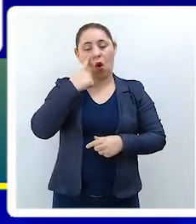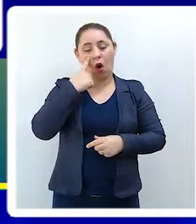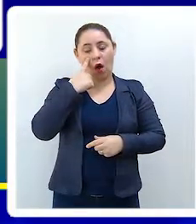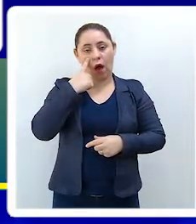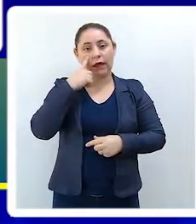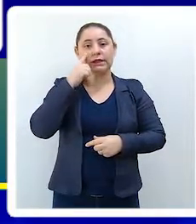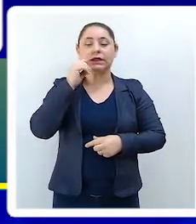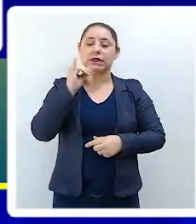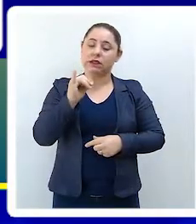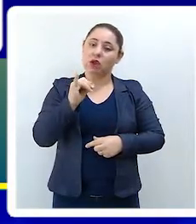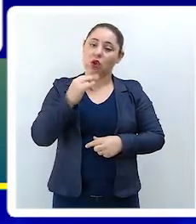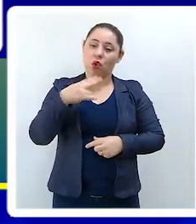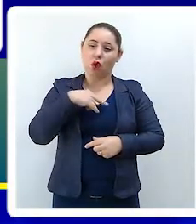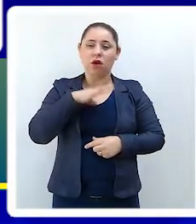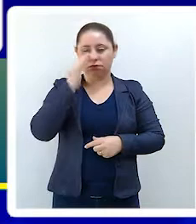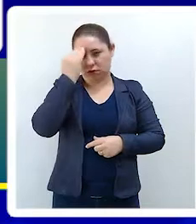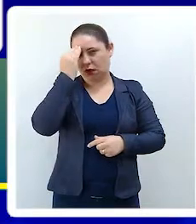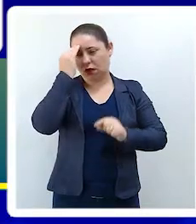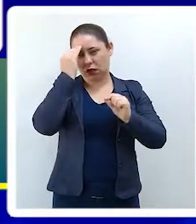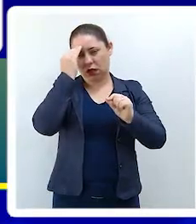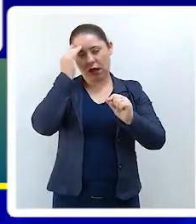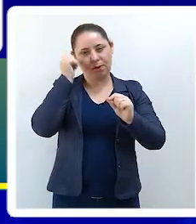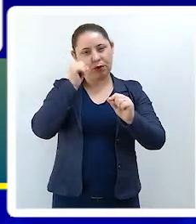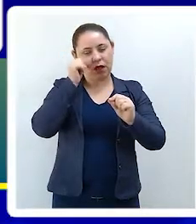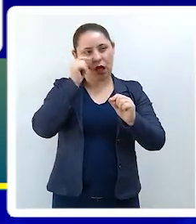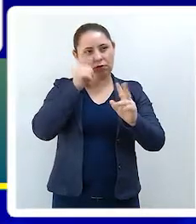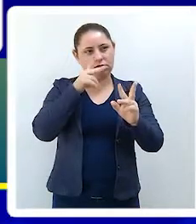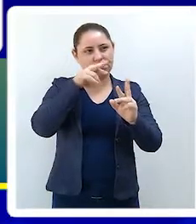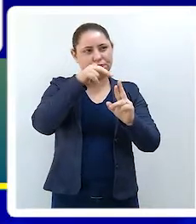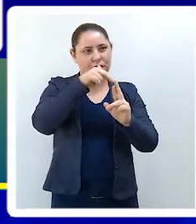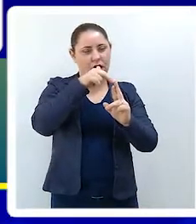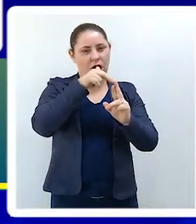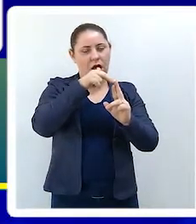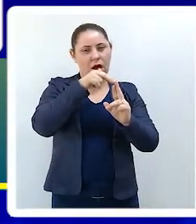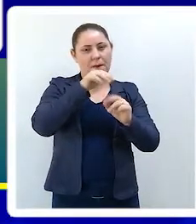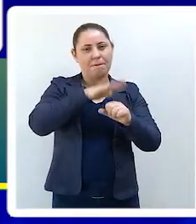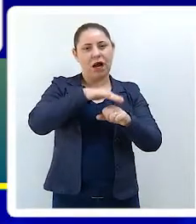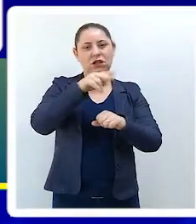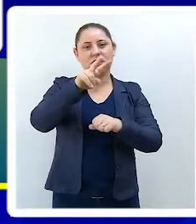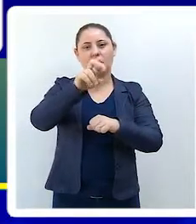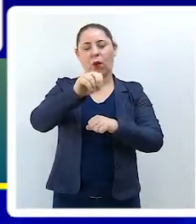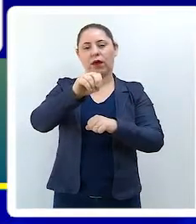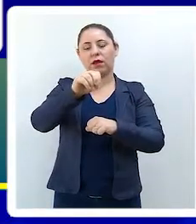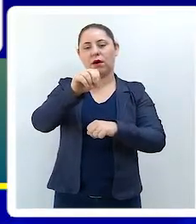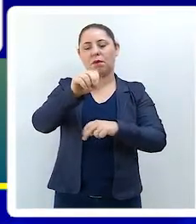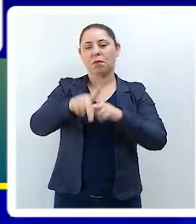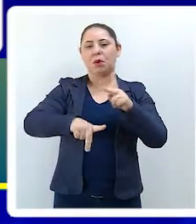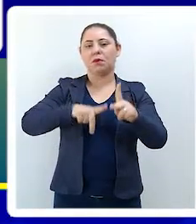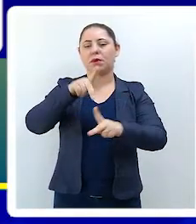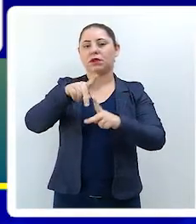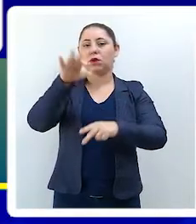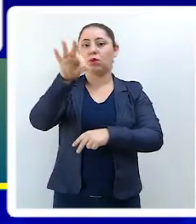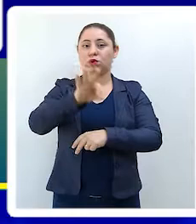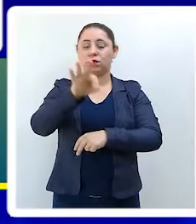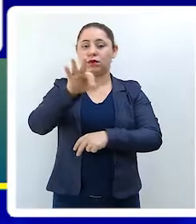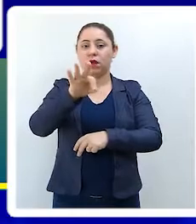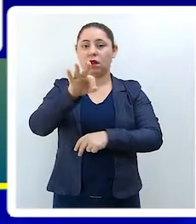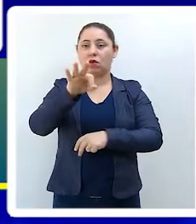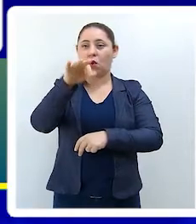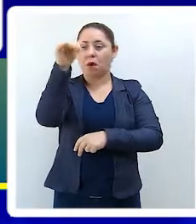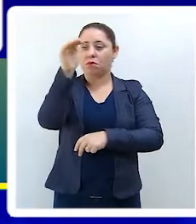Olha, Alex, se nós considerarmos que as mulheres representam mais de 50% da população